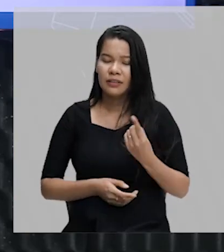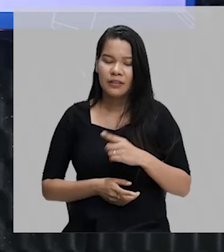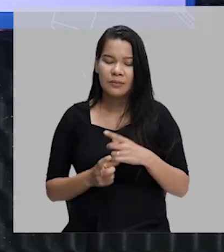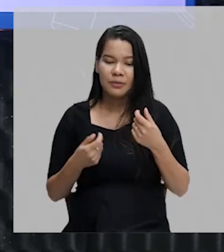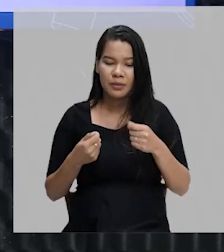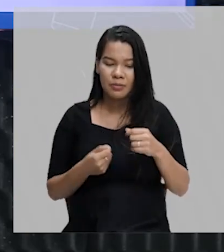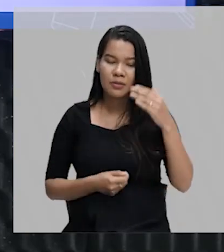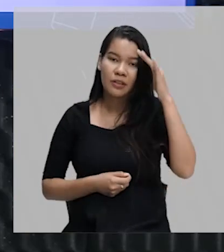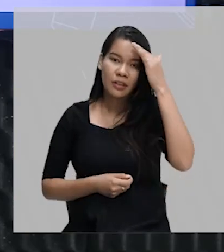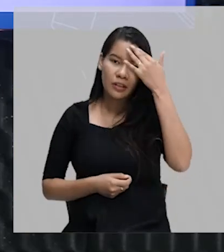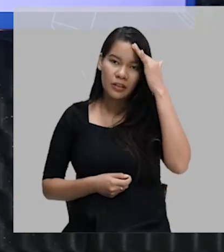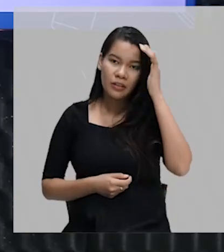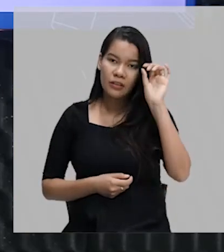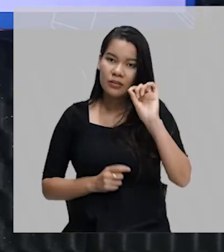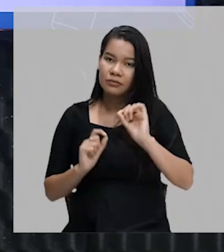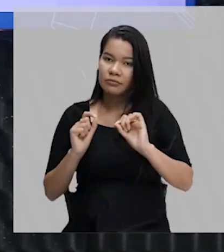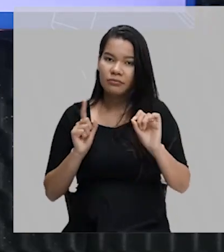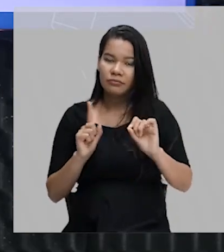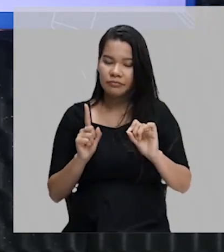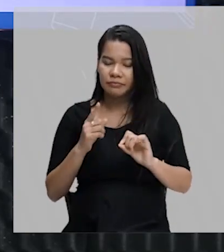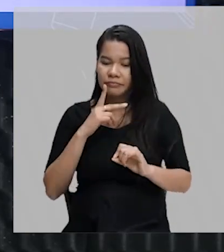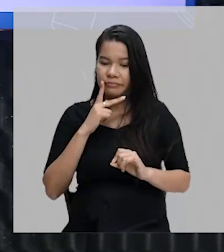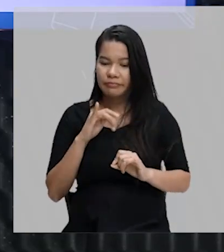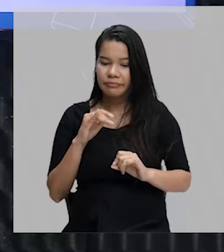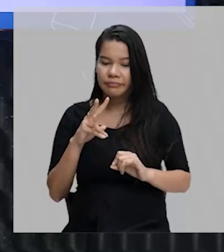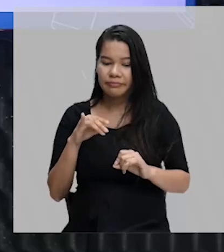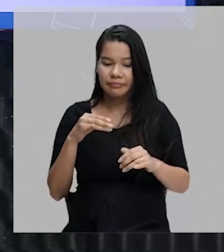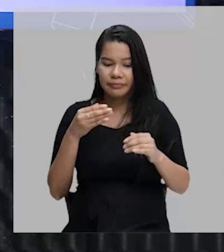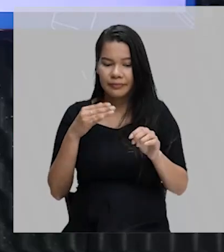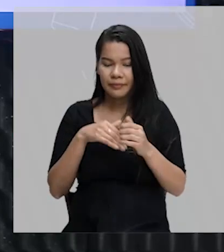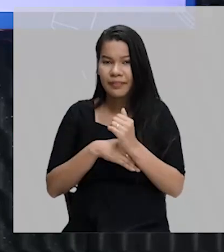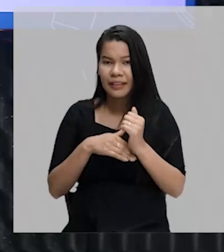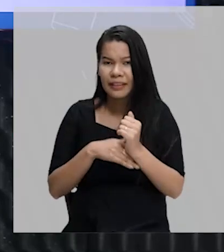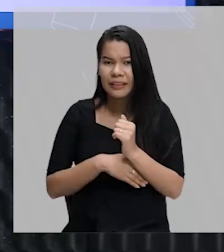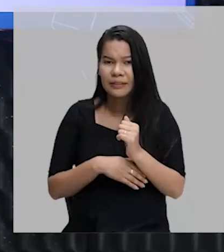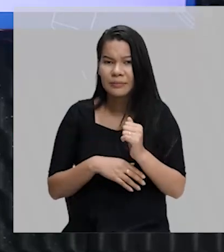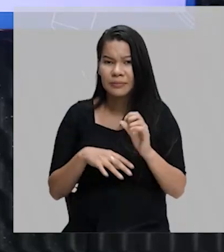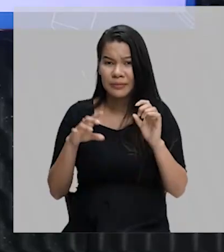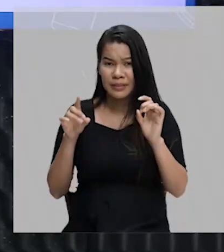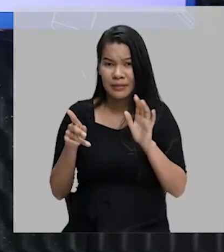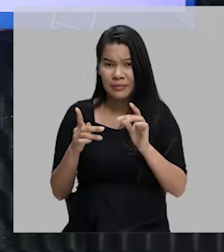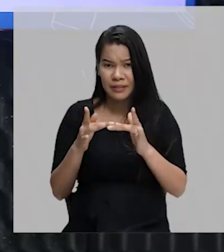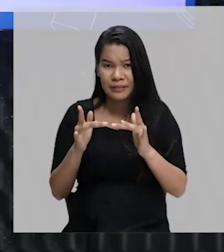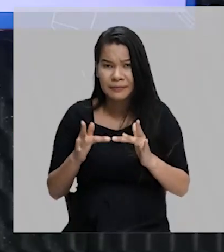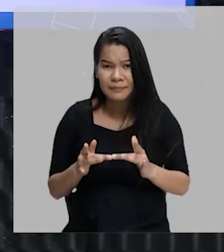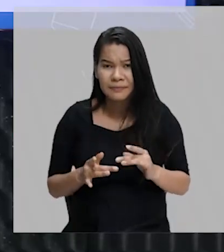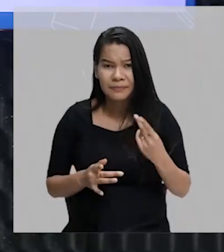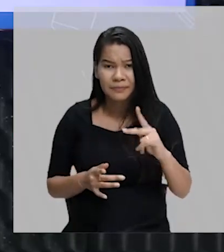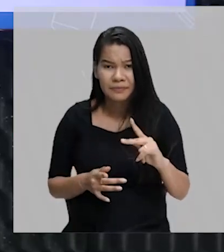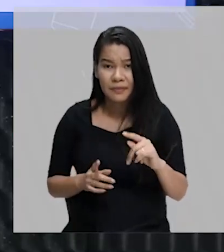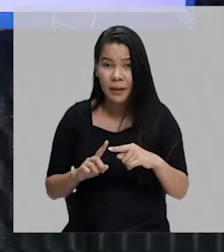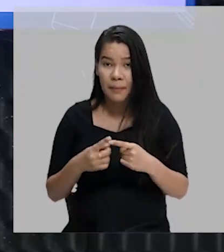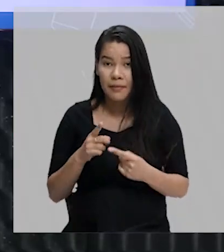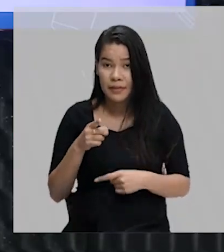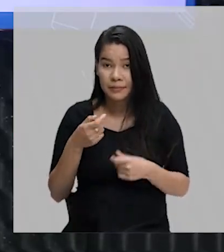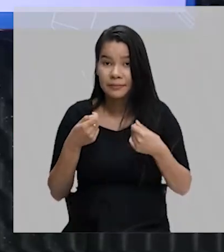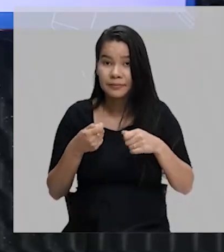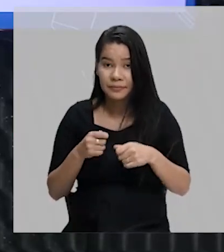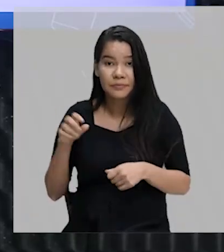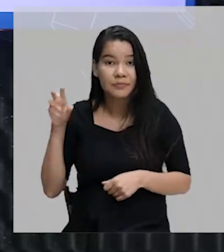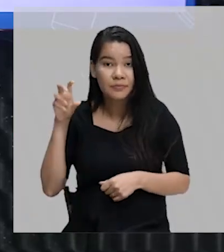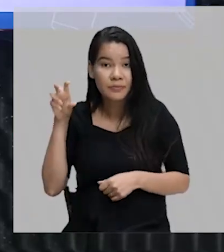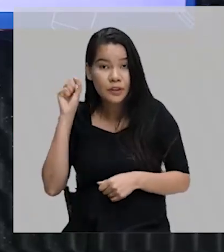compreender, e não é que os pais de vocês vão invadir a privacidade de vocês, mas vocês precisam ouvi-los para aprender a